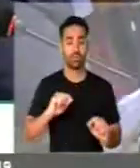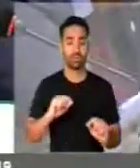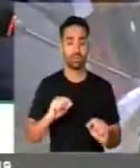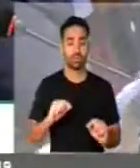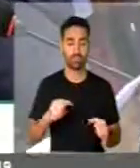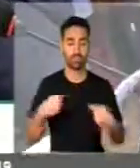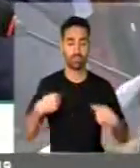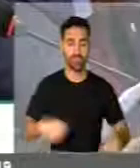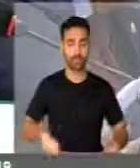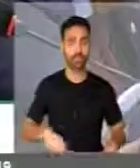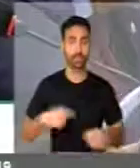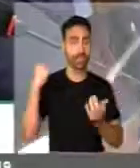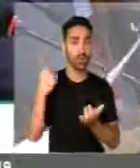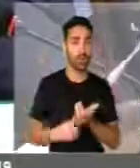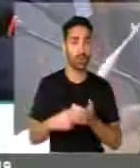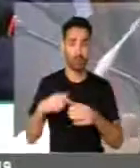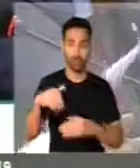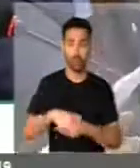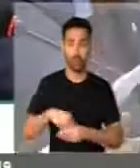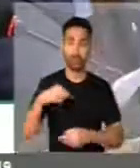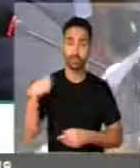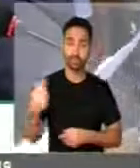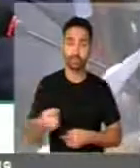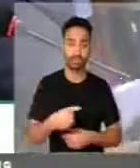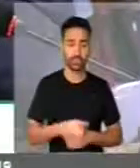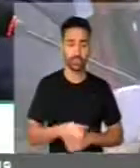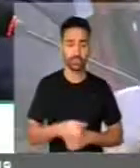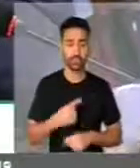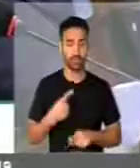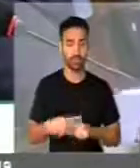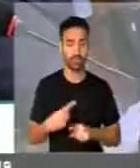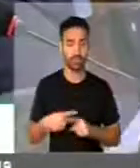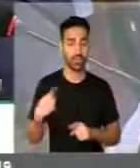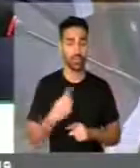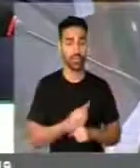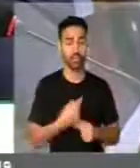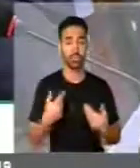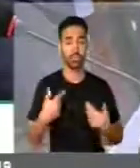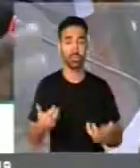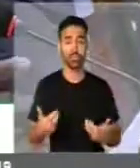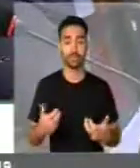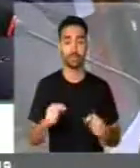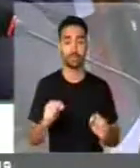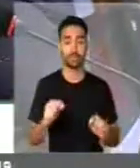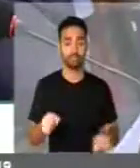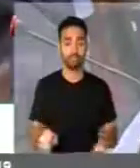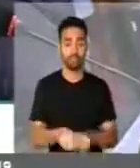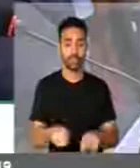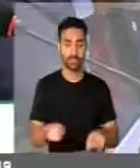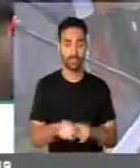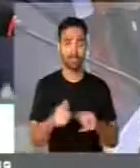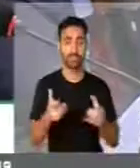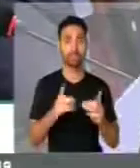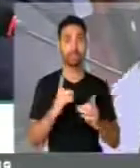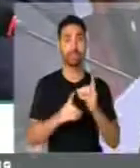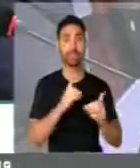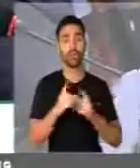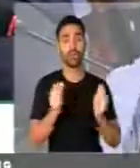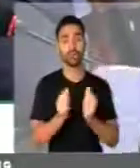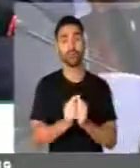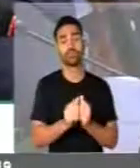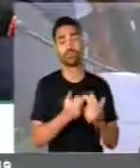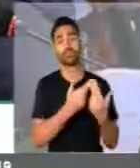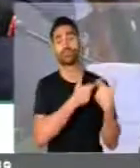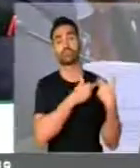aqui o adiamento dessa votação, porque queríamos também dialogar com o próprio